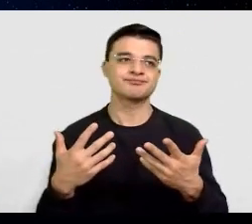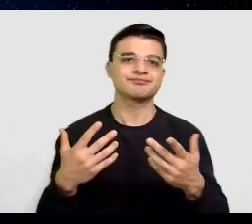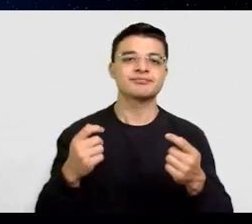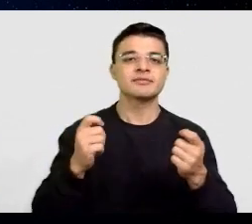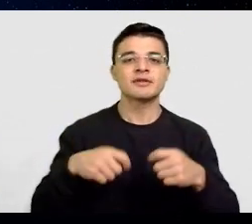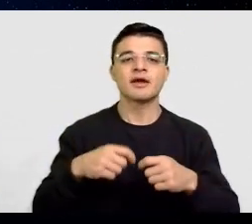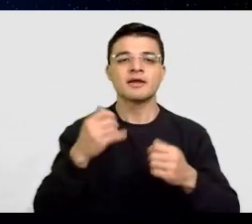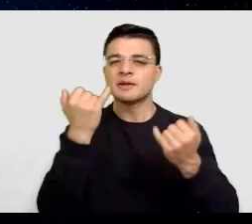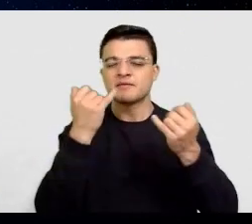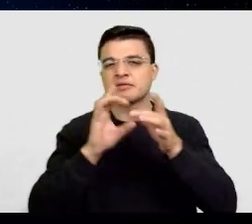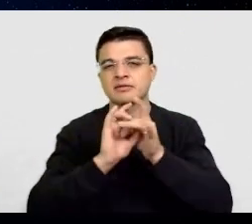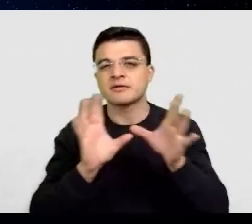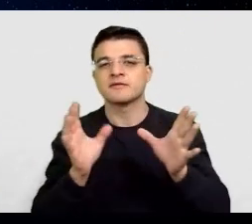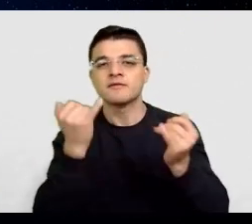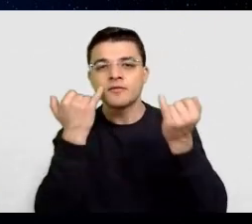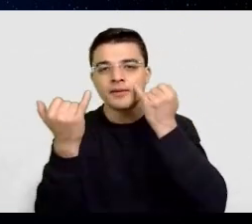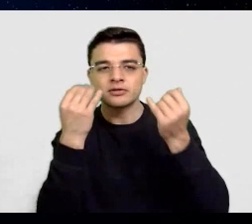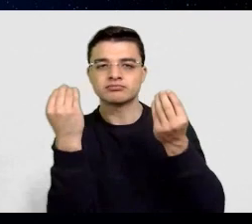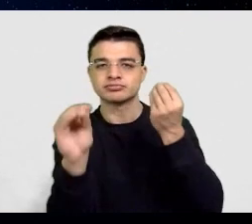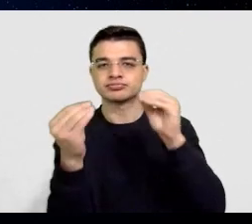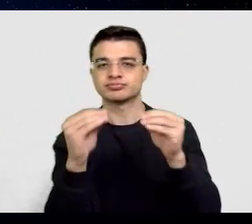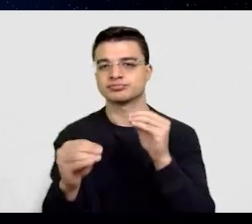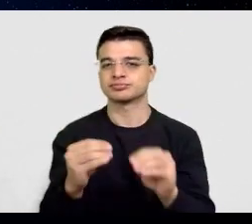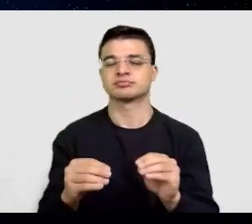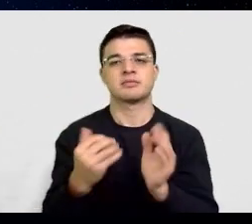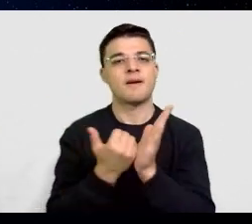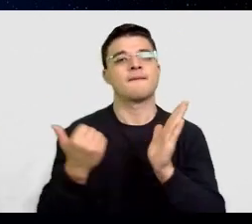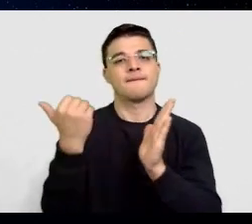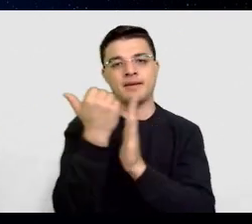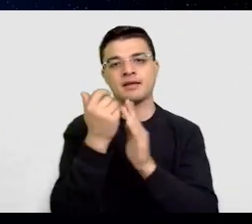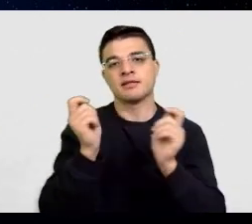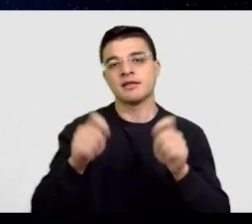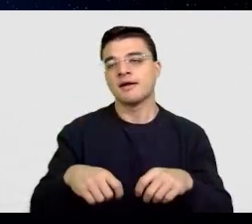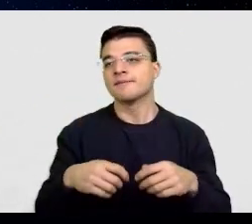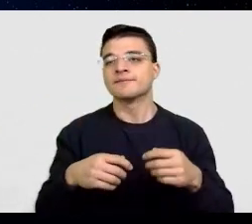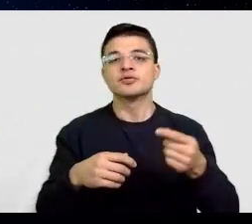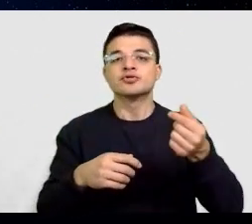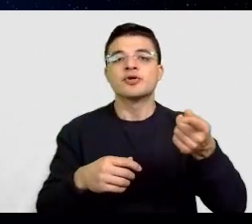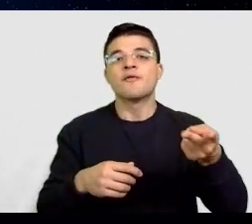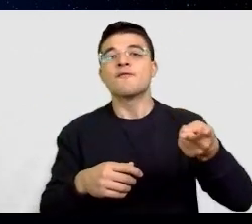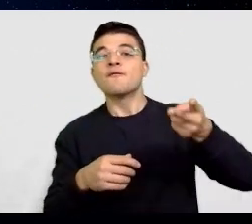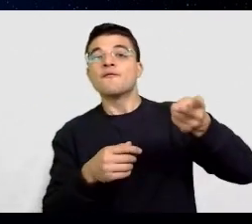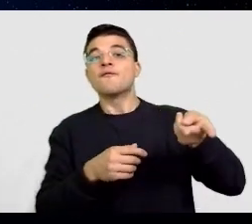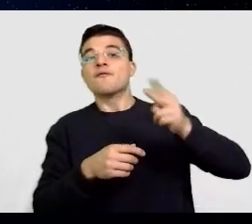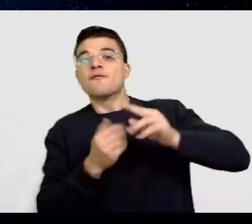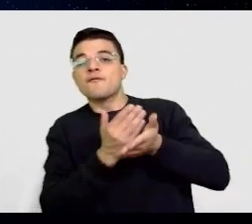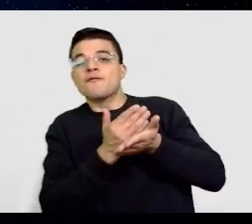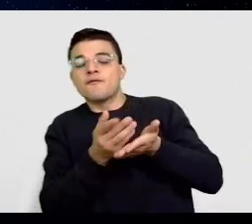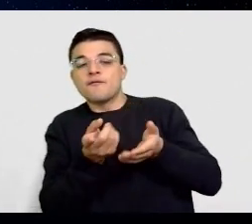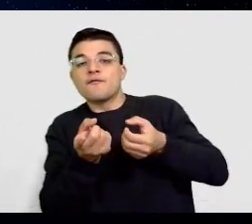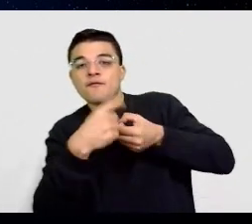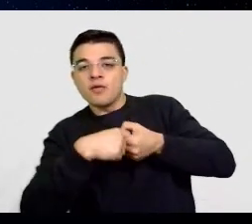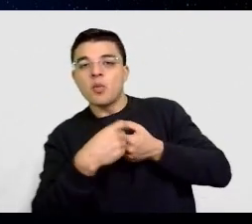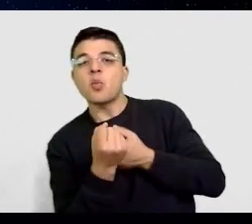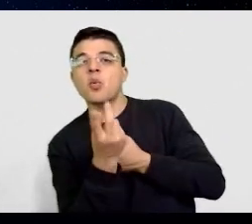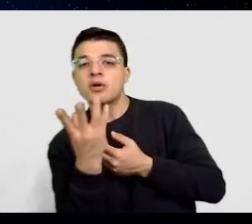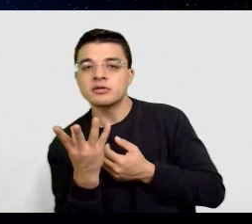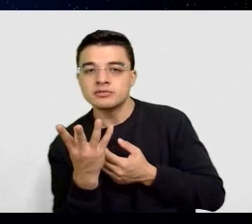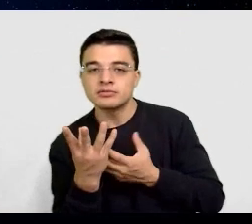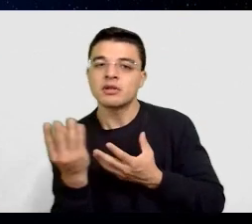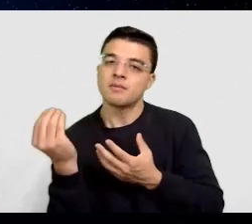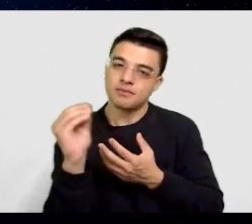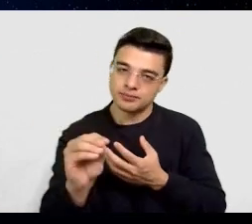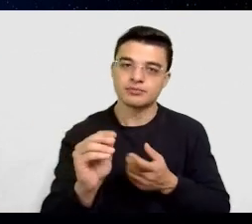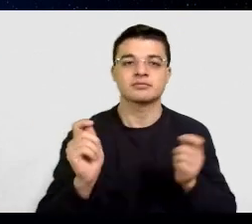dados na transação. Então, eu vou poder falar, por exemplo, o valor de troco, do Pix troco, entre outros. Basicamente, eu